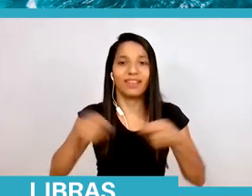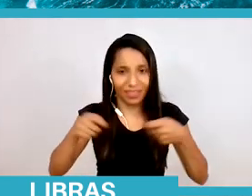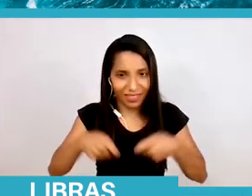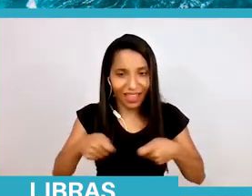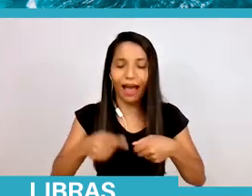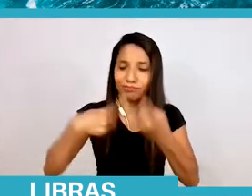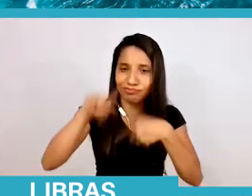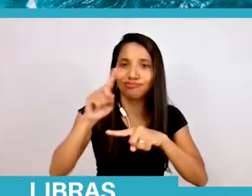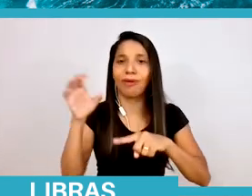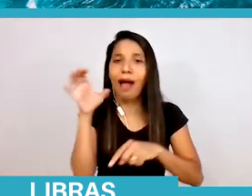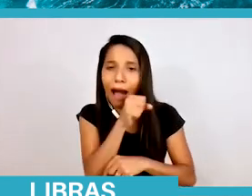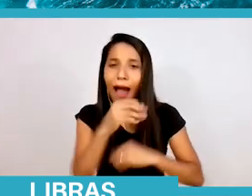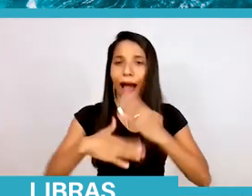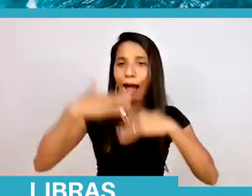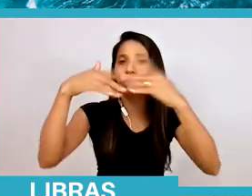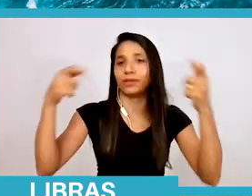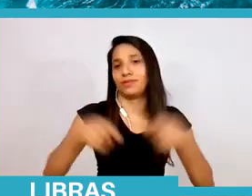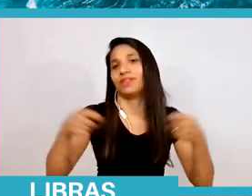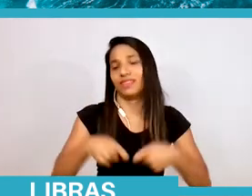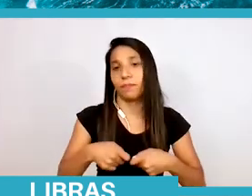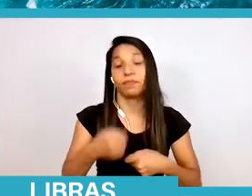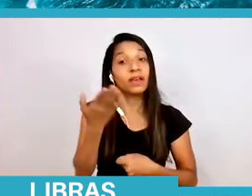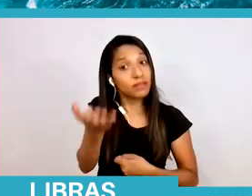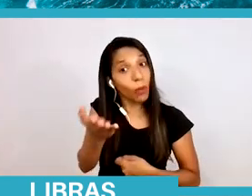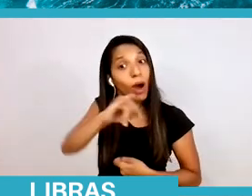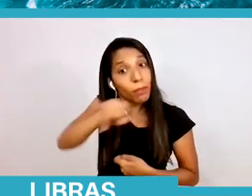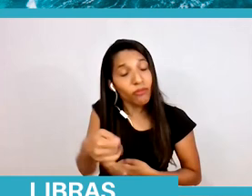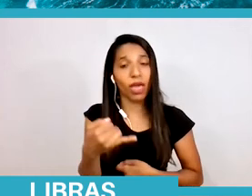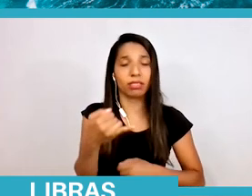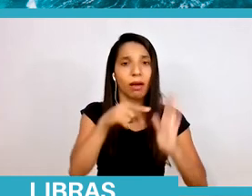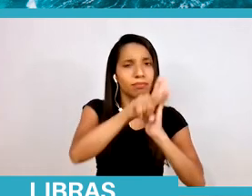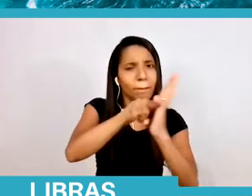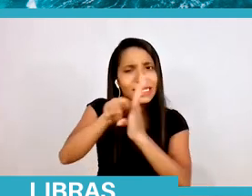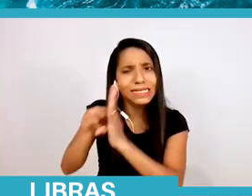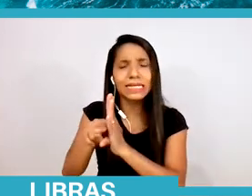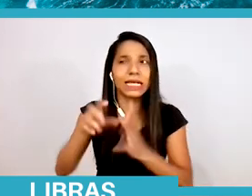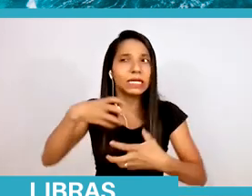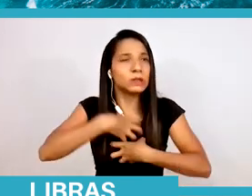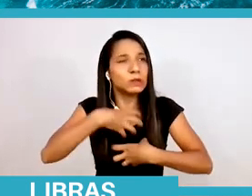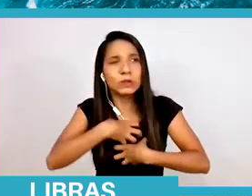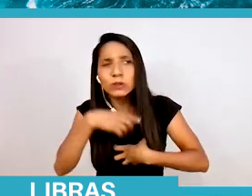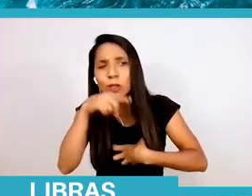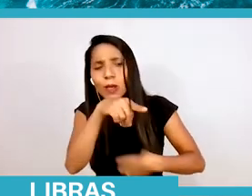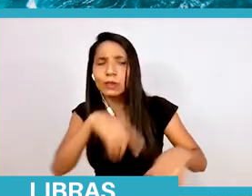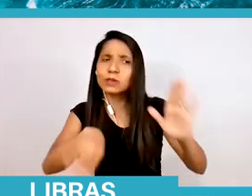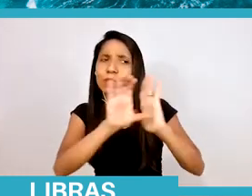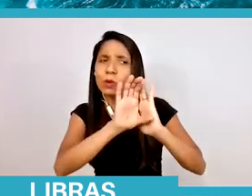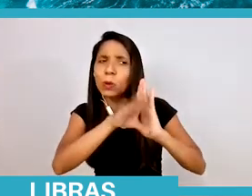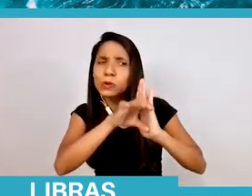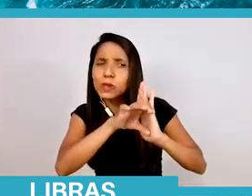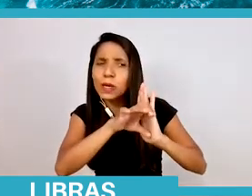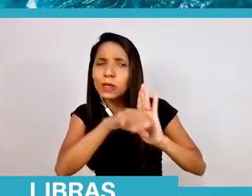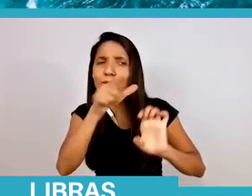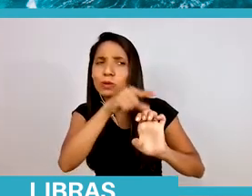pessoal. Não deixem de pesquisar, vão atrás dessa forma de pensar, dessa forma de empreender, que é muito interessante. Isso,